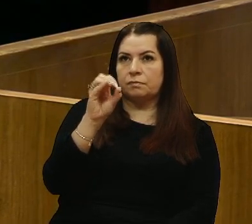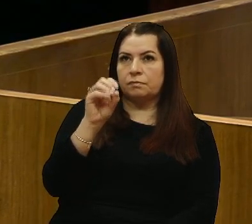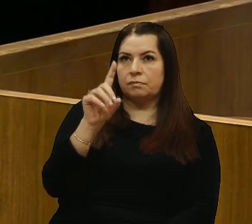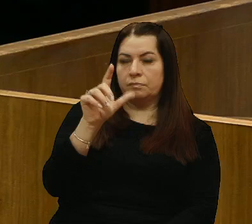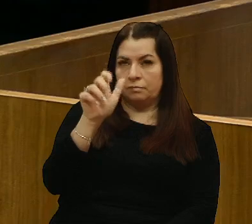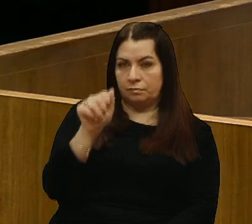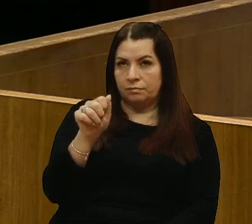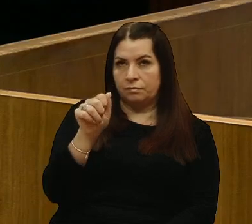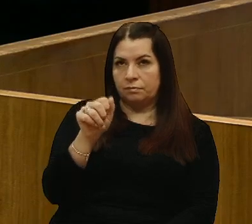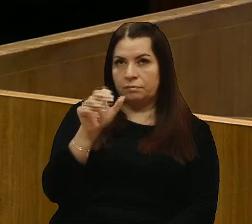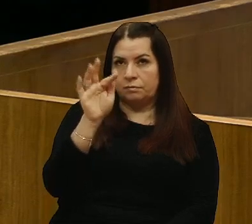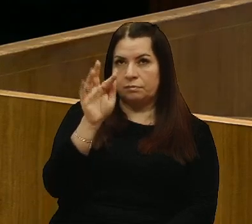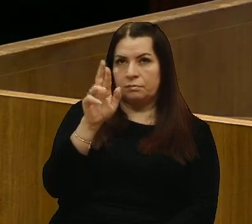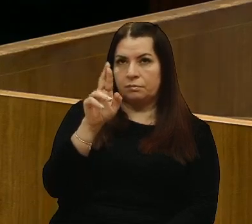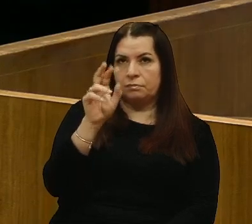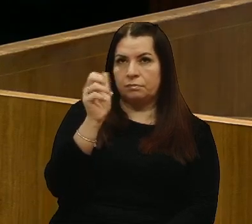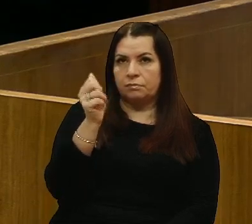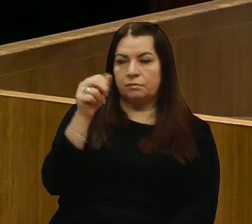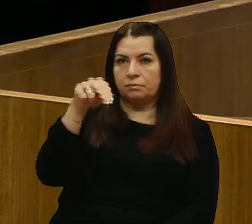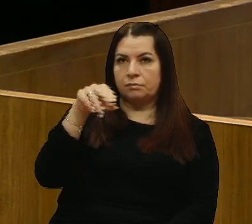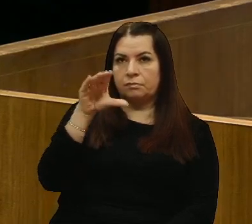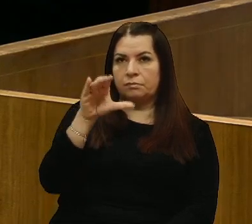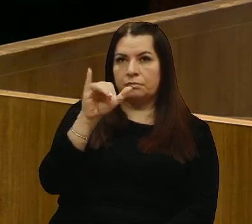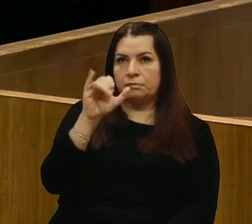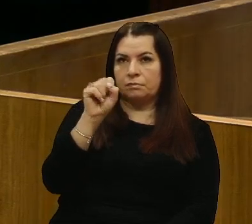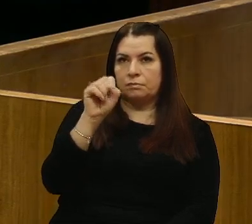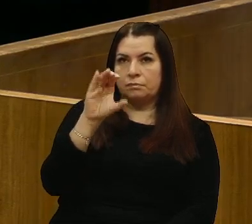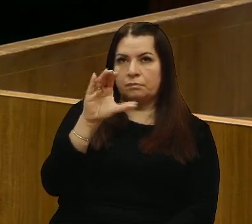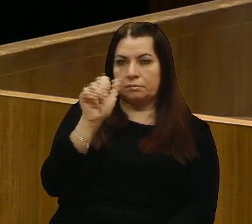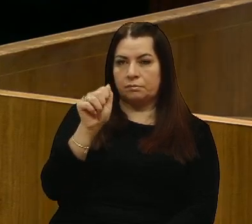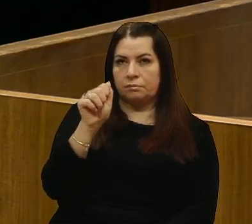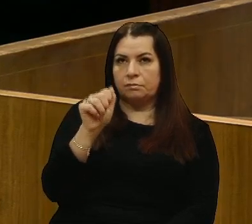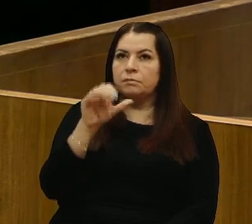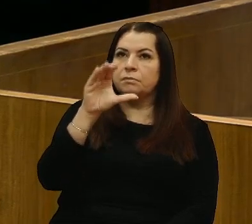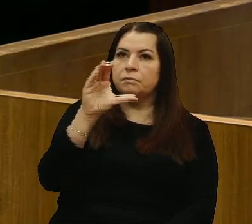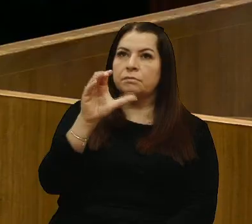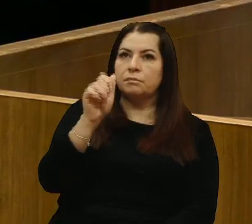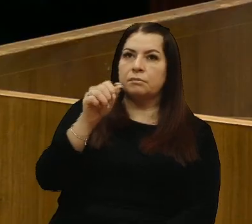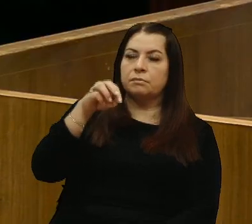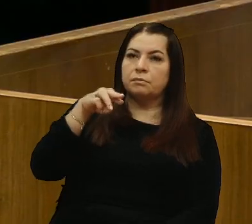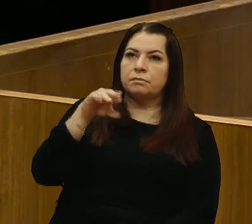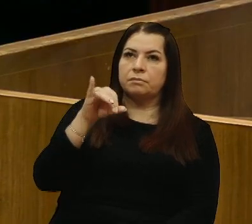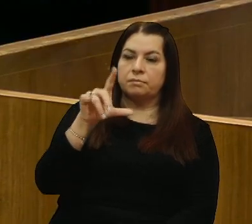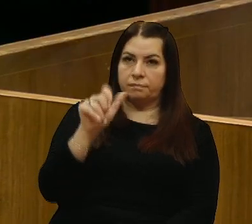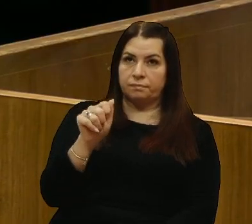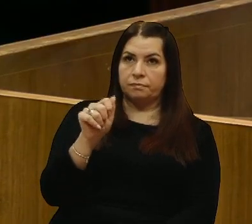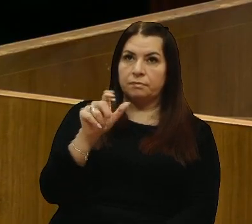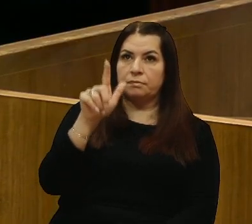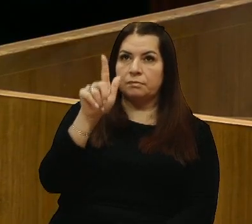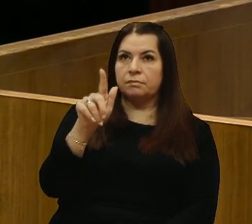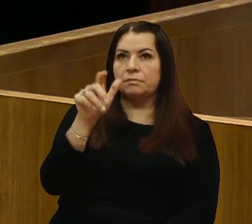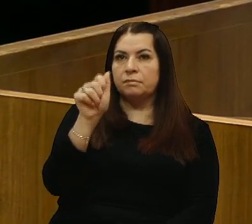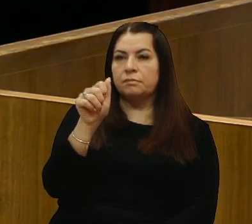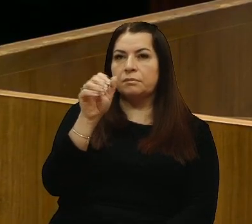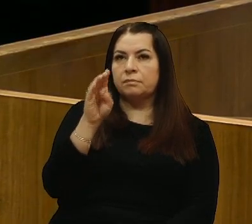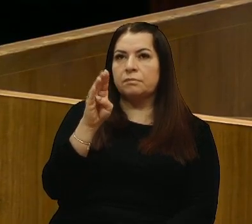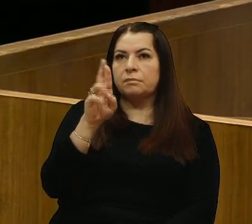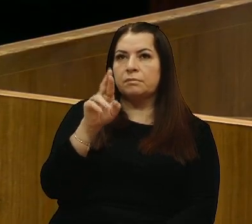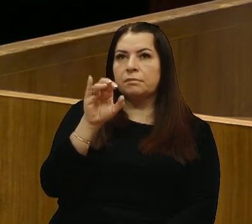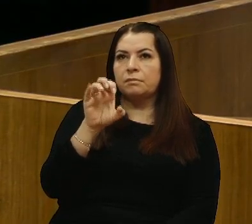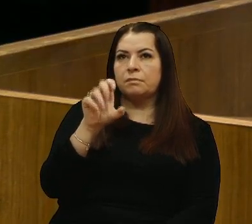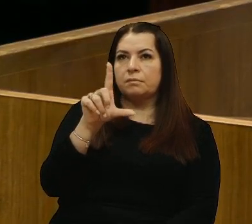Silva, Francisca Belmiro do Nascimento, Camila Lourenço, Gabriela da Silva de